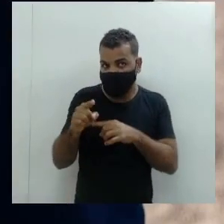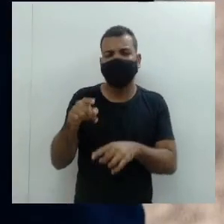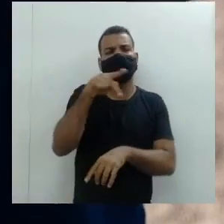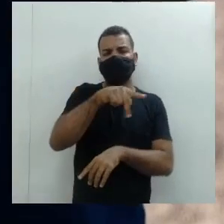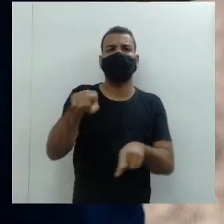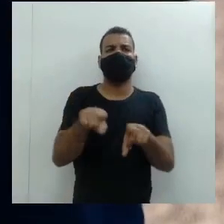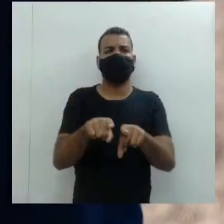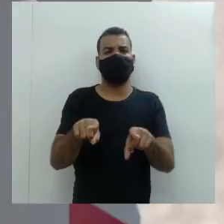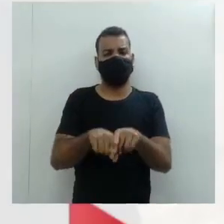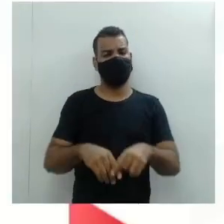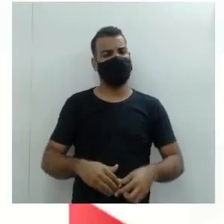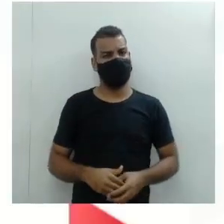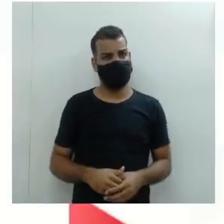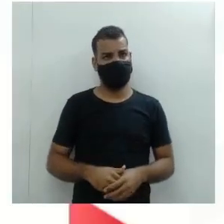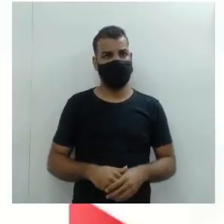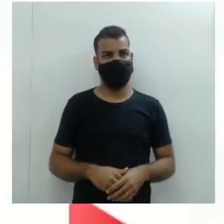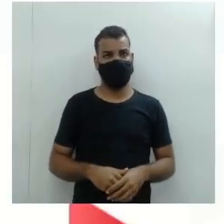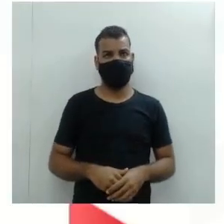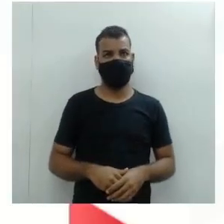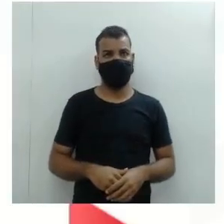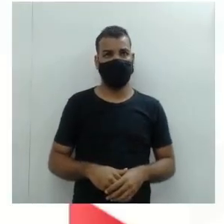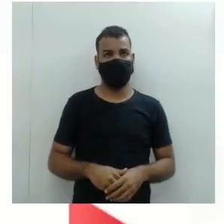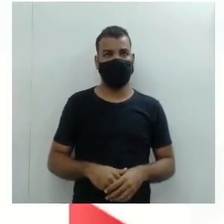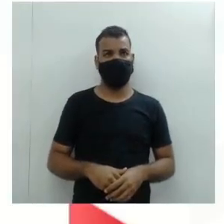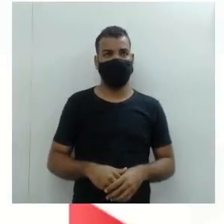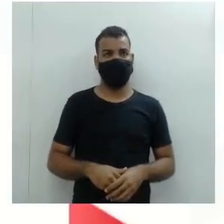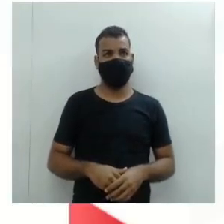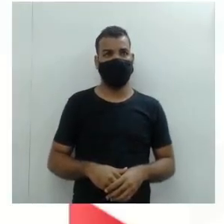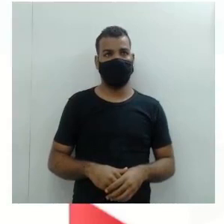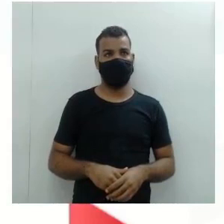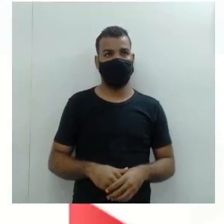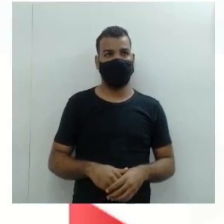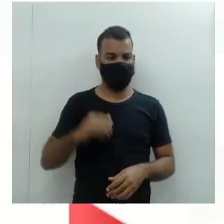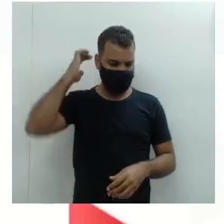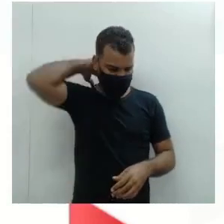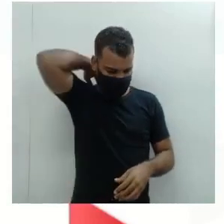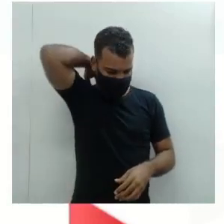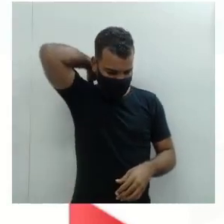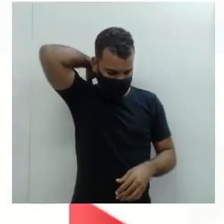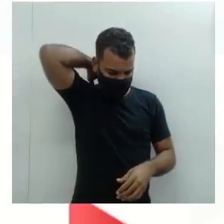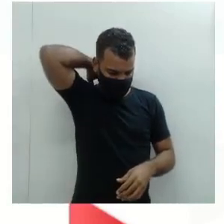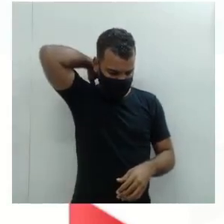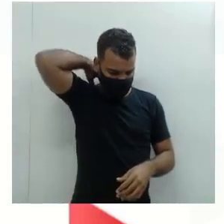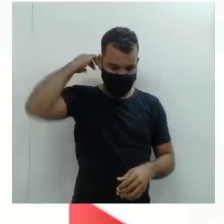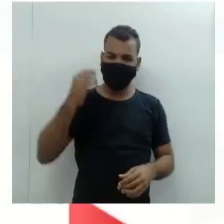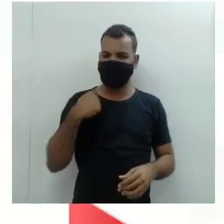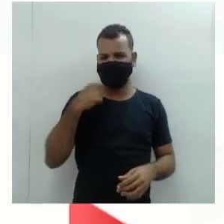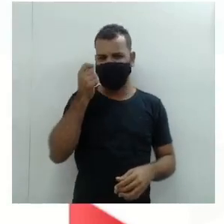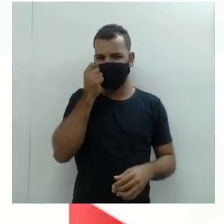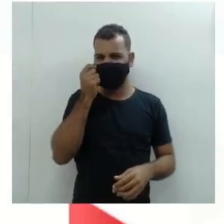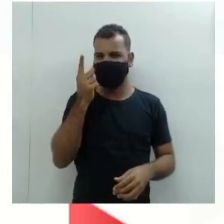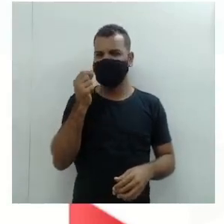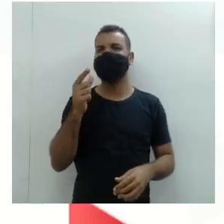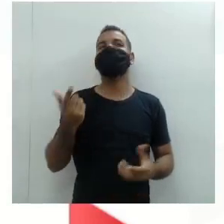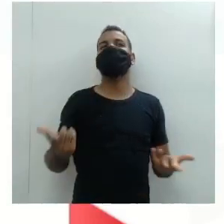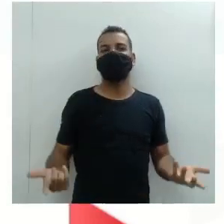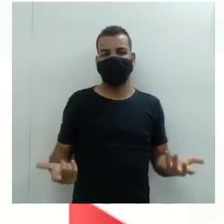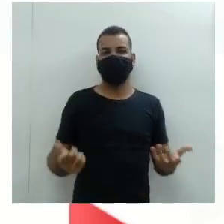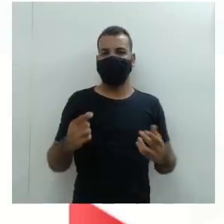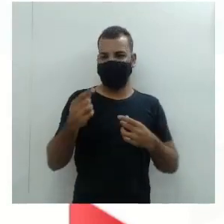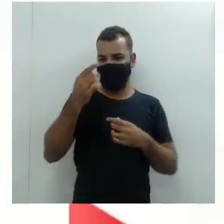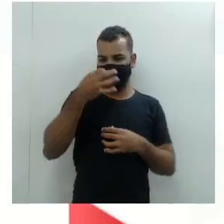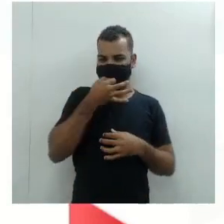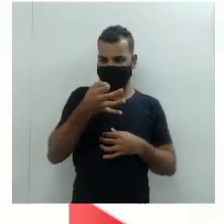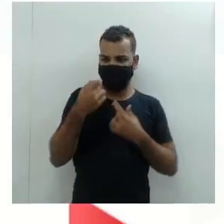pontuar esse aspecto aí, professor Robson? Eu achei interessante justamente esse título, né? O crítico alcança a